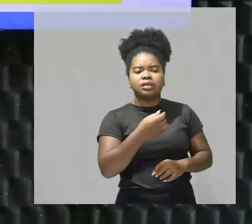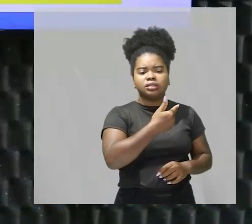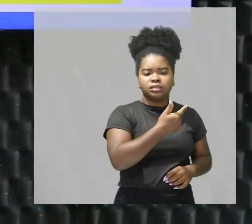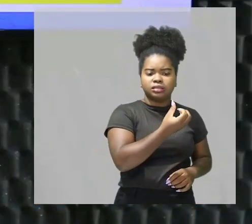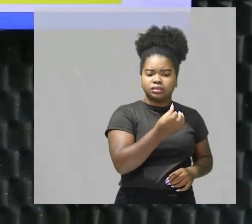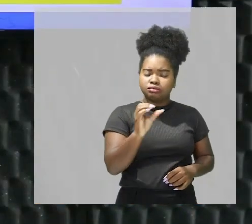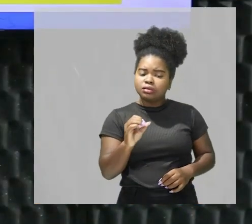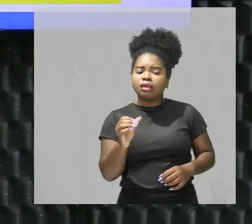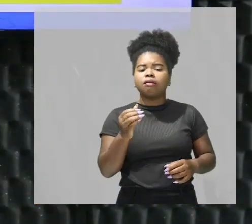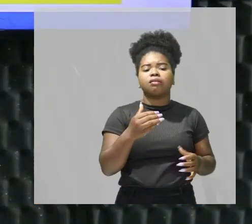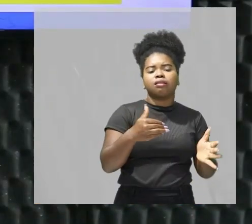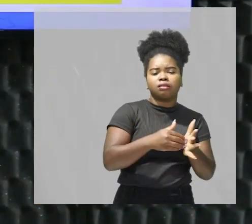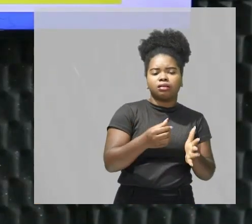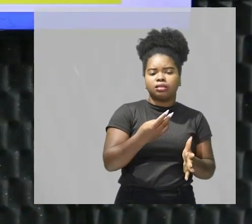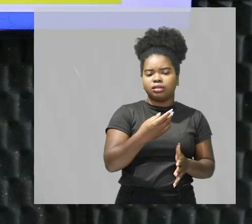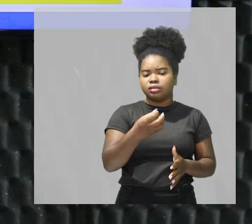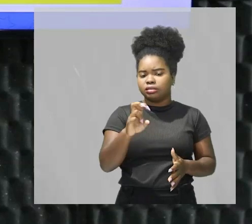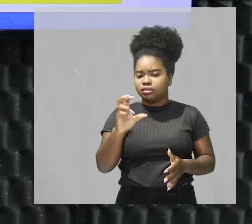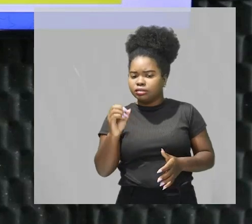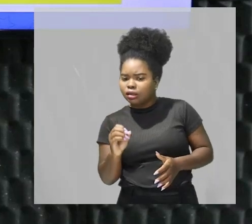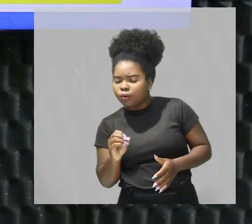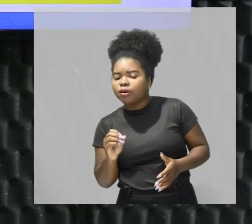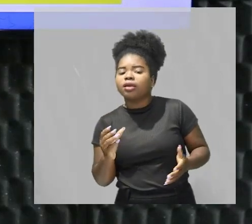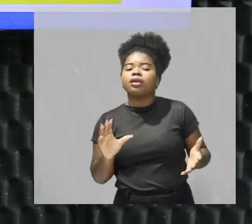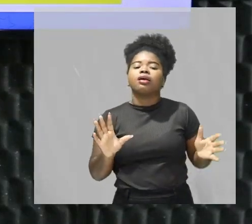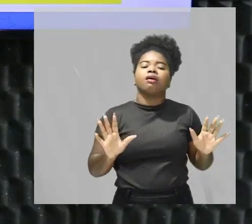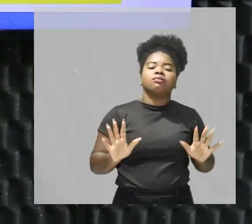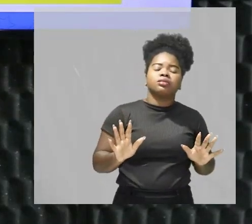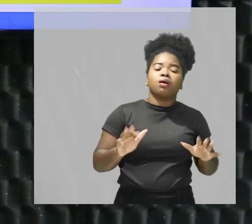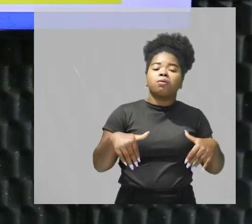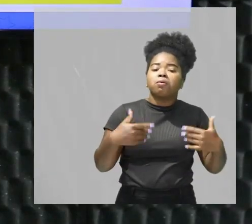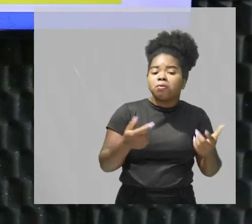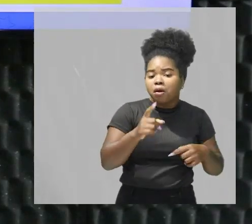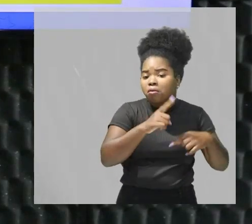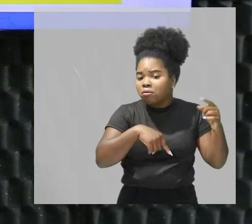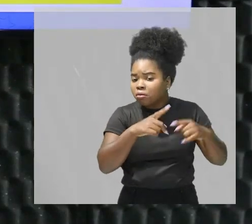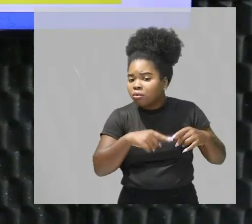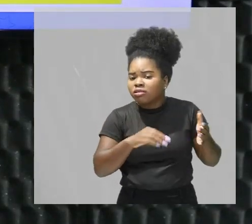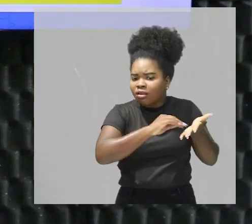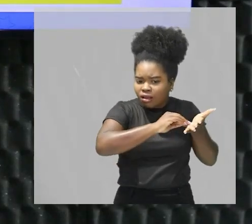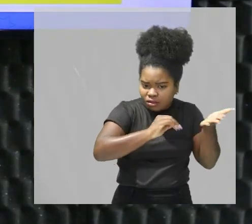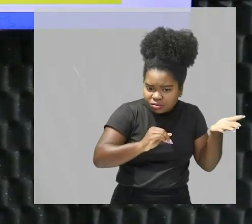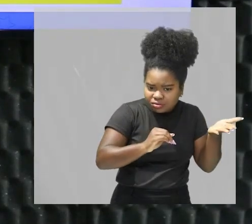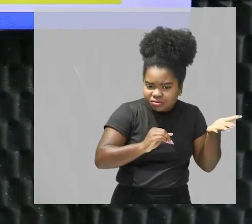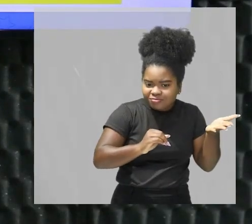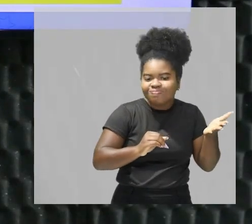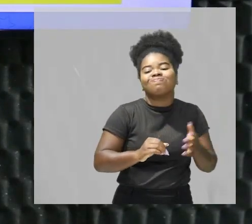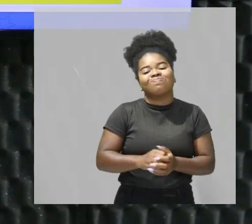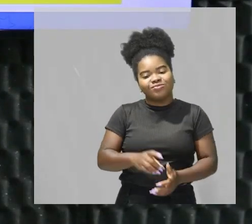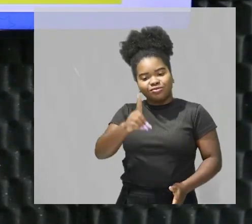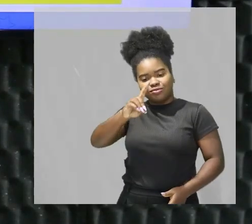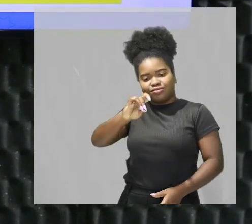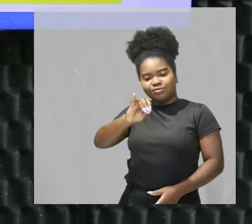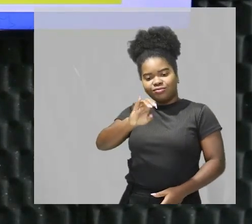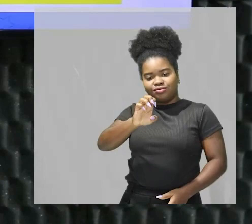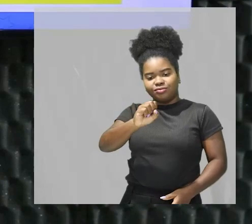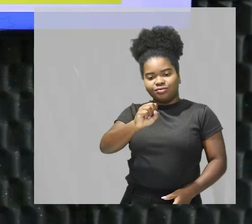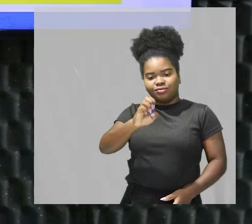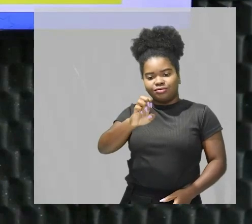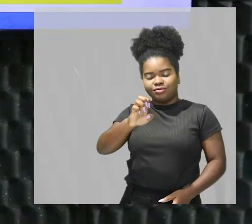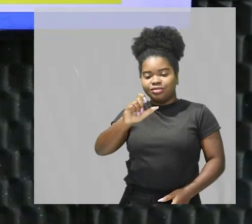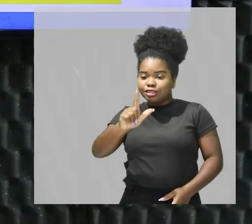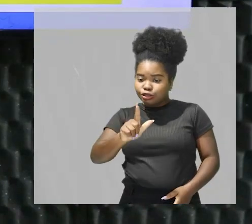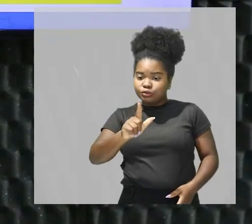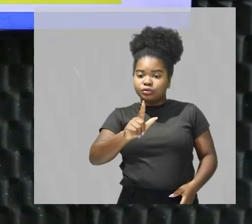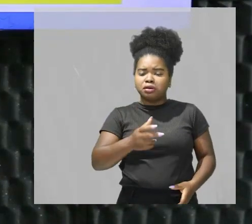350 graus, a extração. Qual é o produto que é retirado? O óleo diesel. E olha o